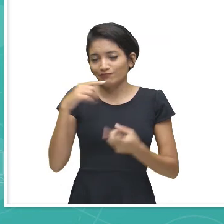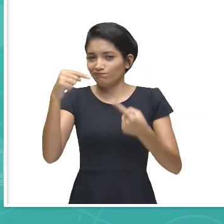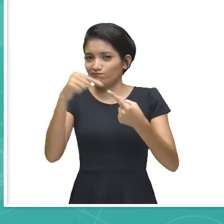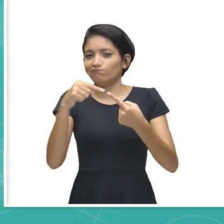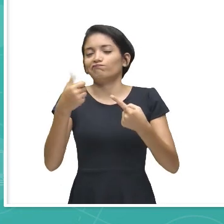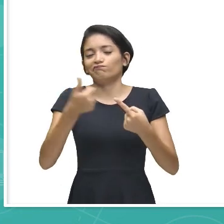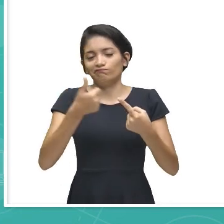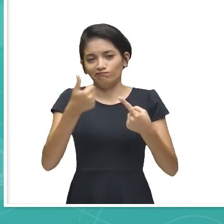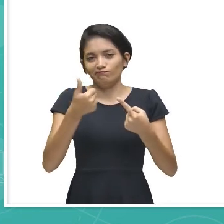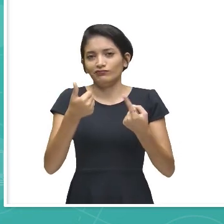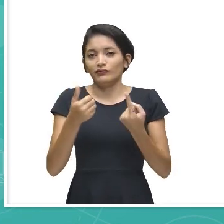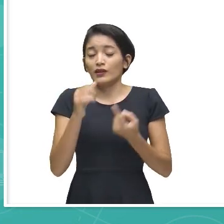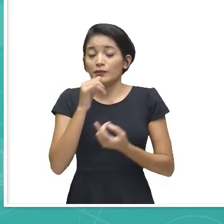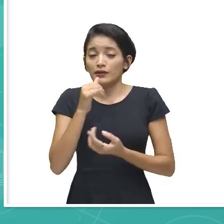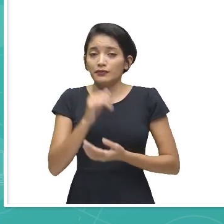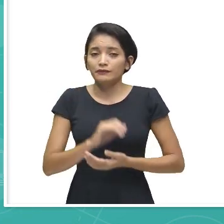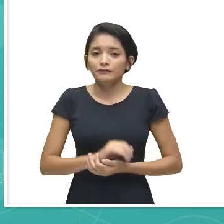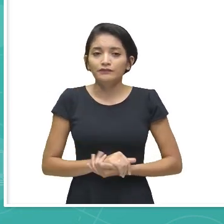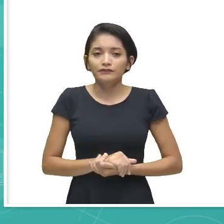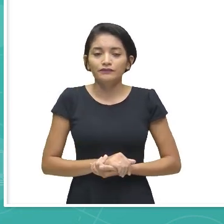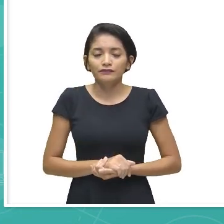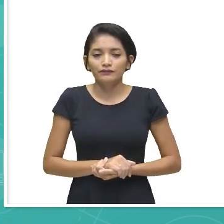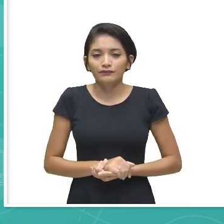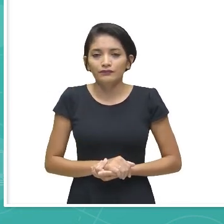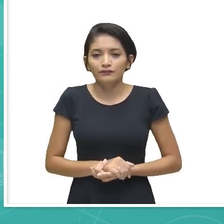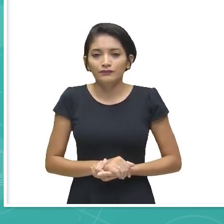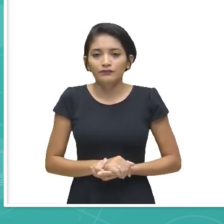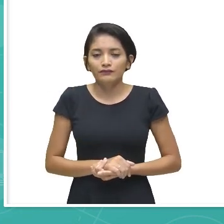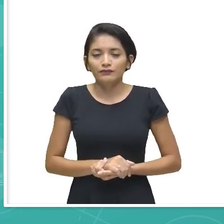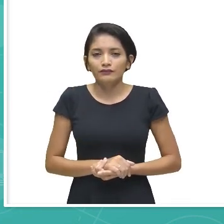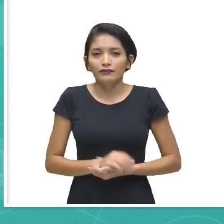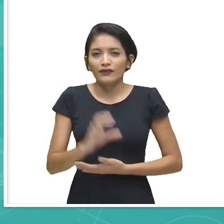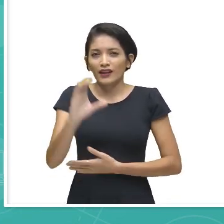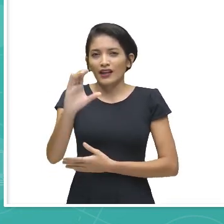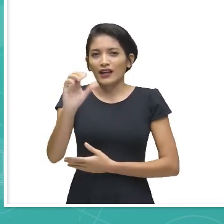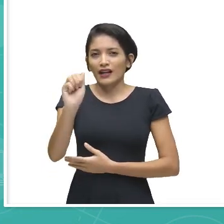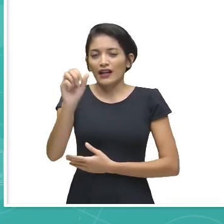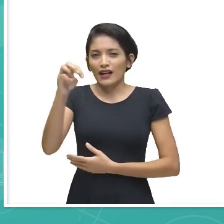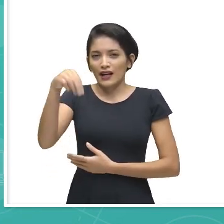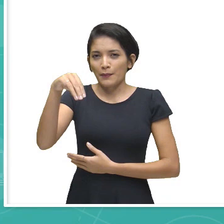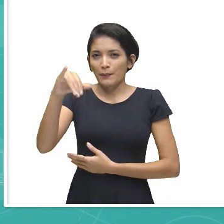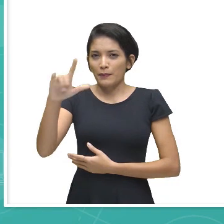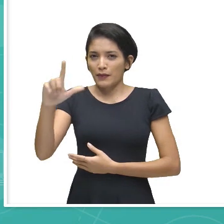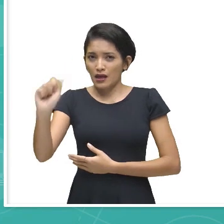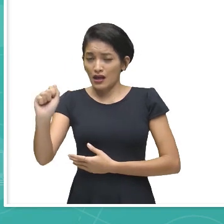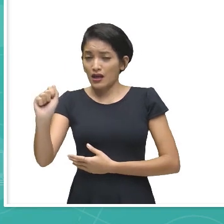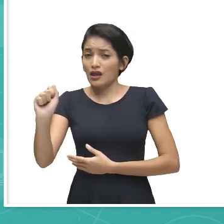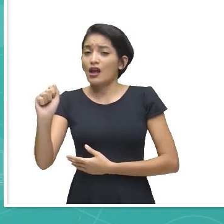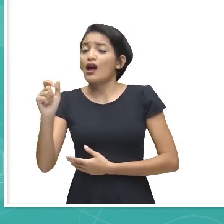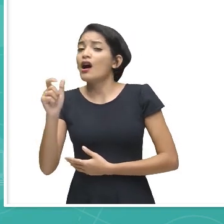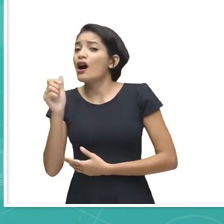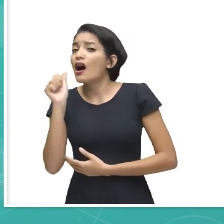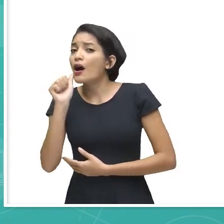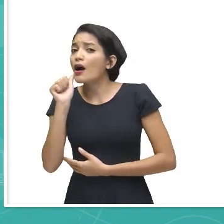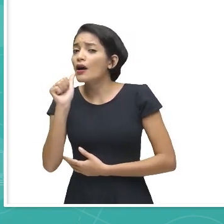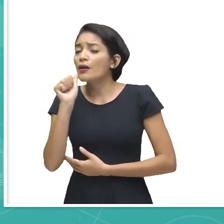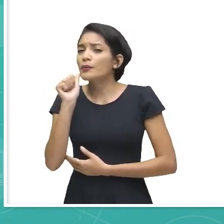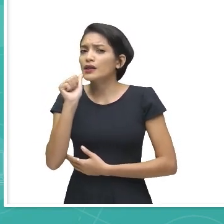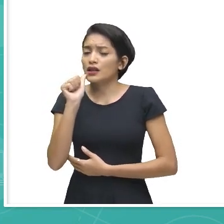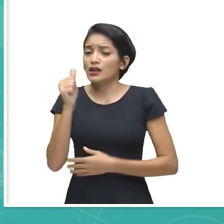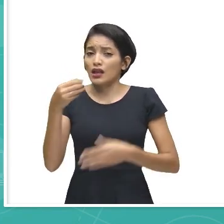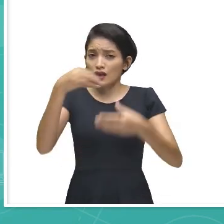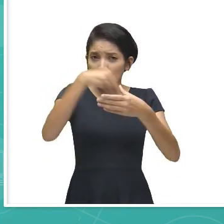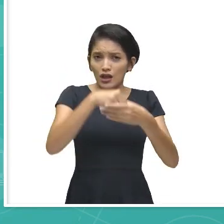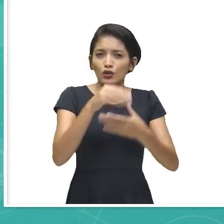ectomorfo? Querem um exemplo? A Camila, a moça que está participando do BBB,